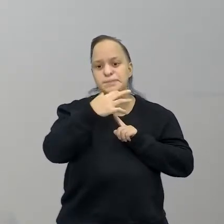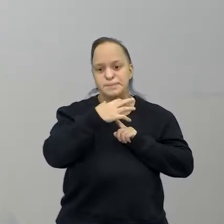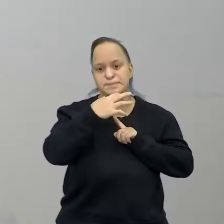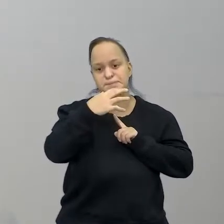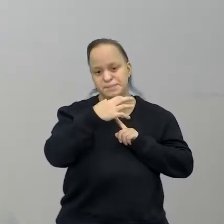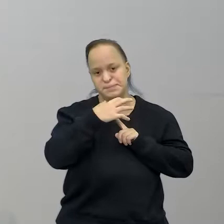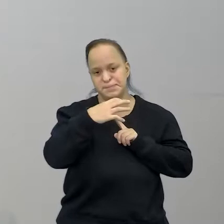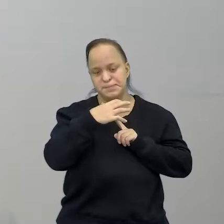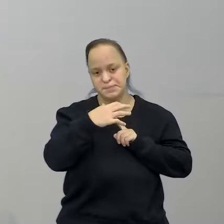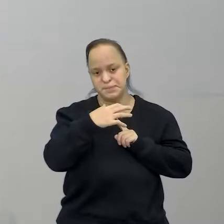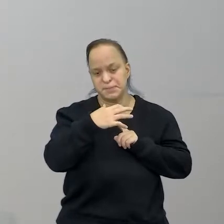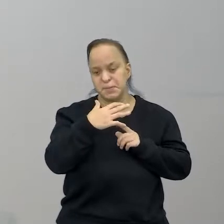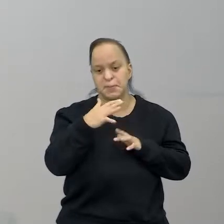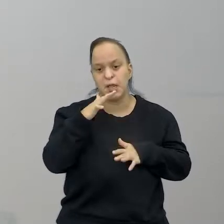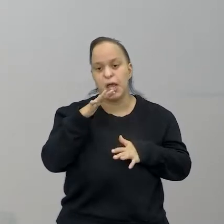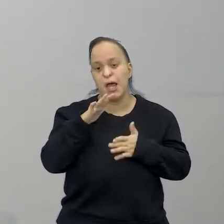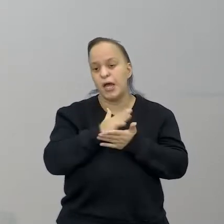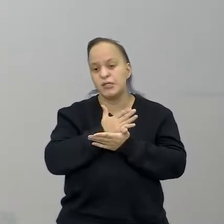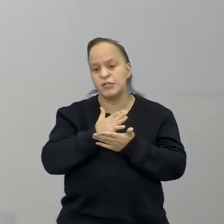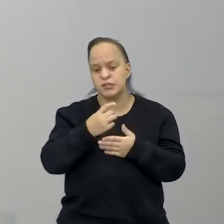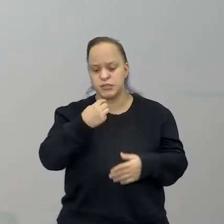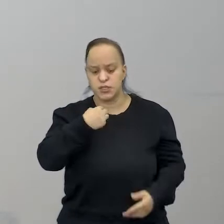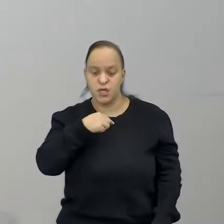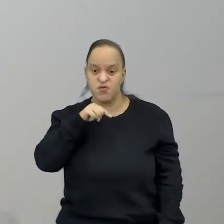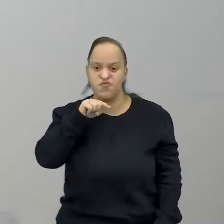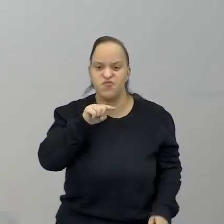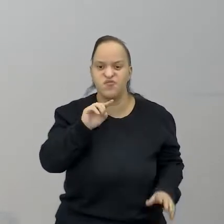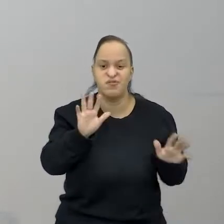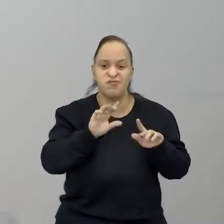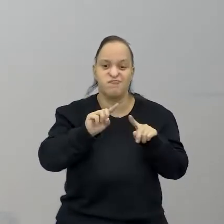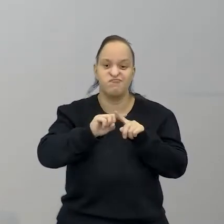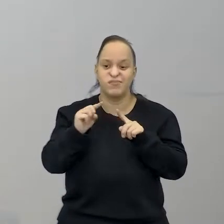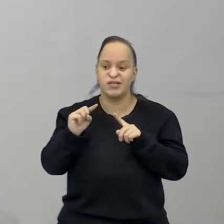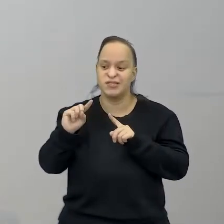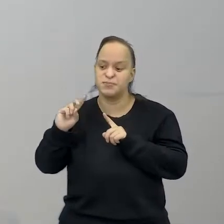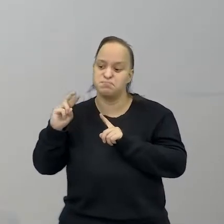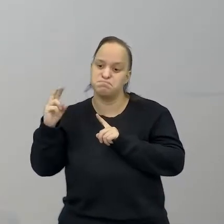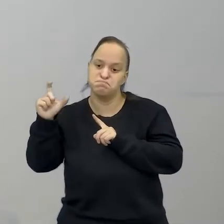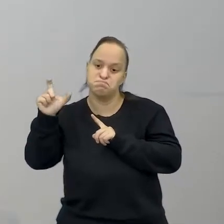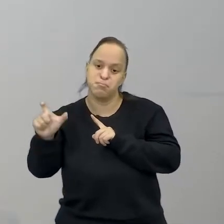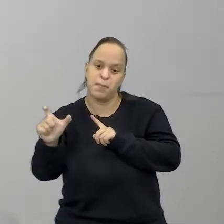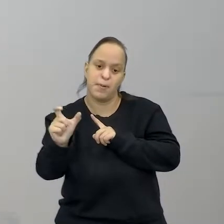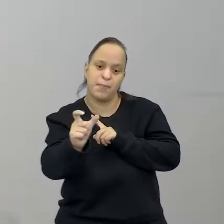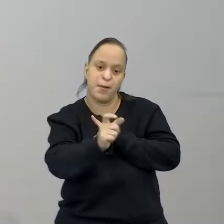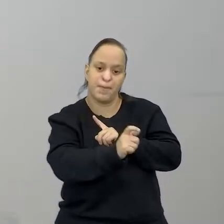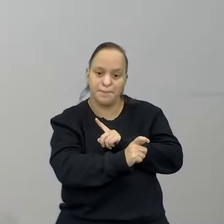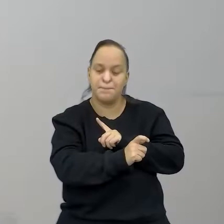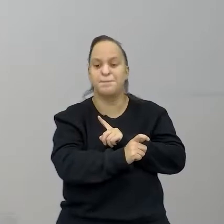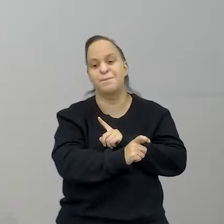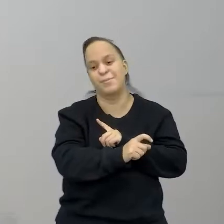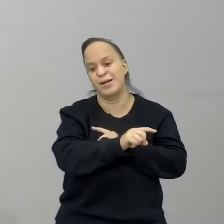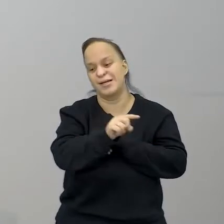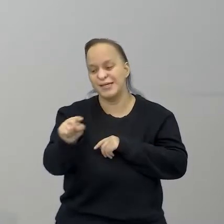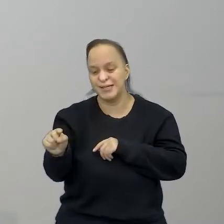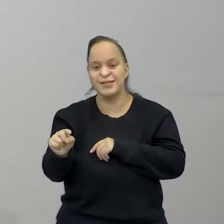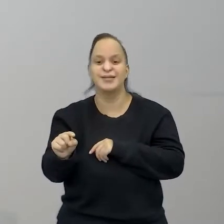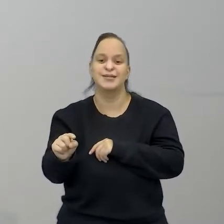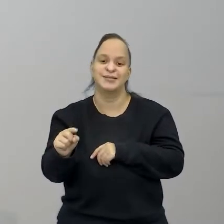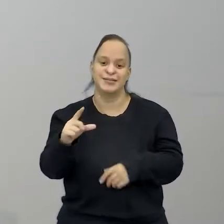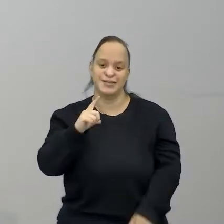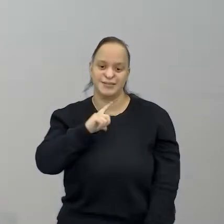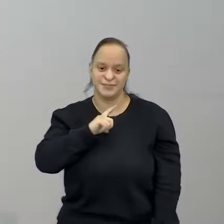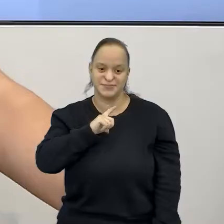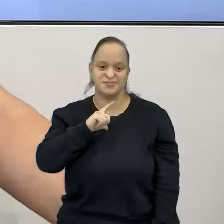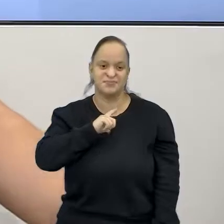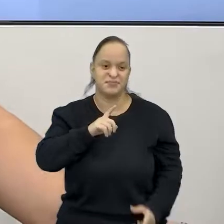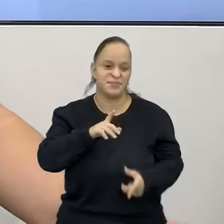gente, tipo eu, você, mas a gente vê isso afetando as pessoas ao nosso redor. E antes de começar a aula, contar pra vocês,